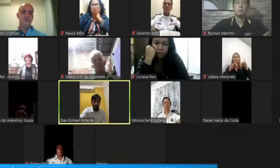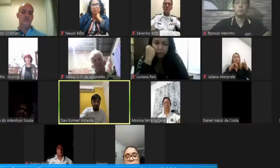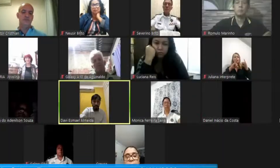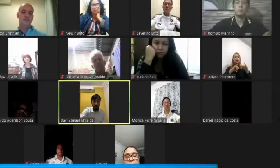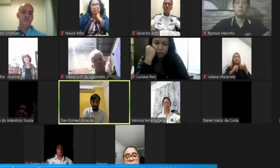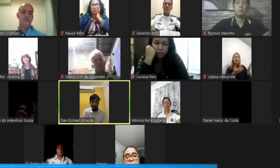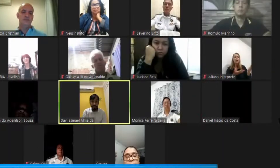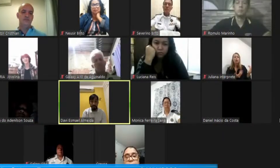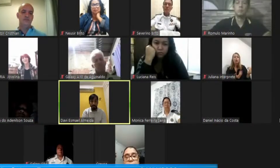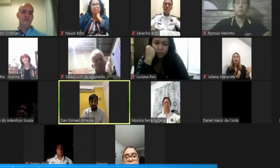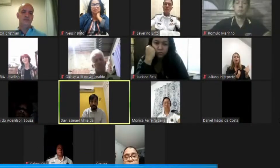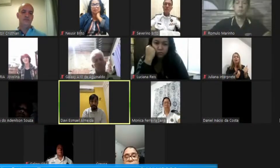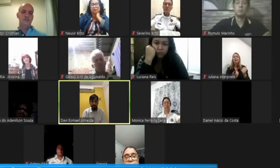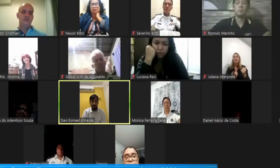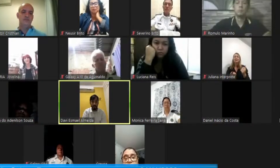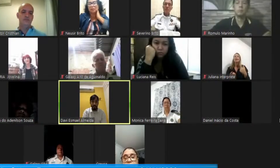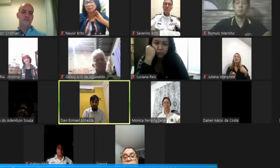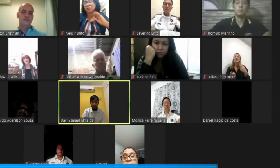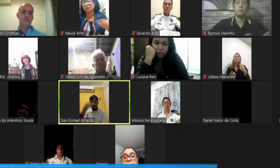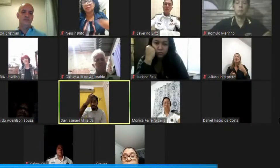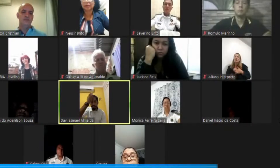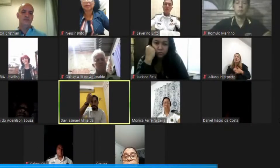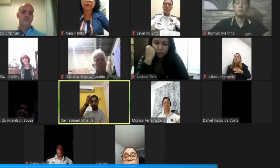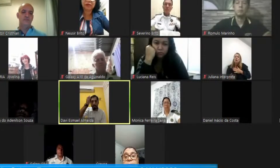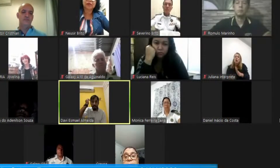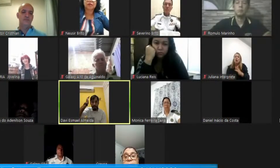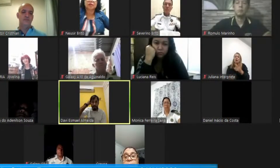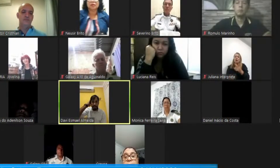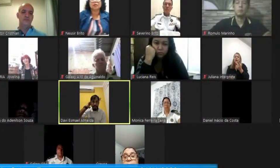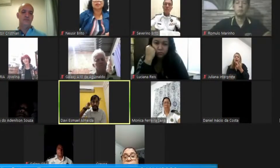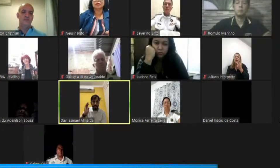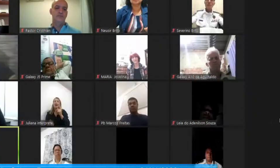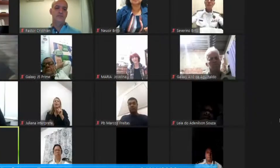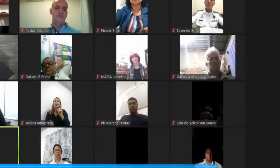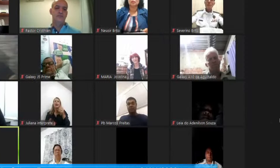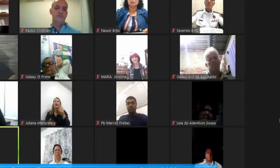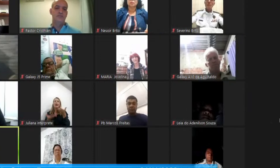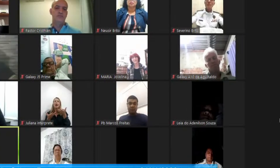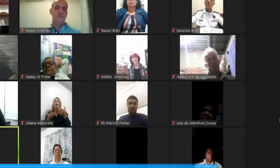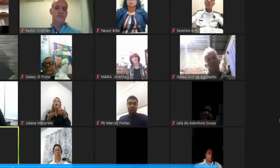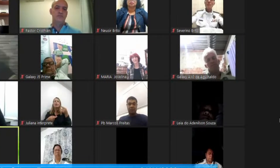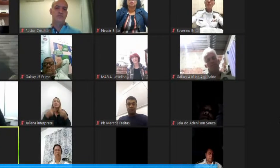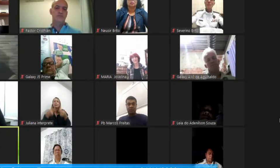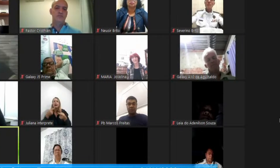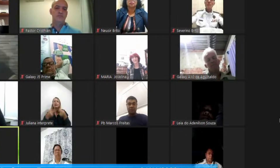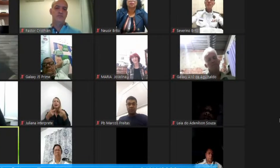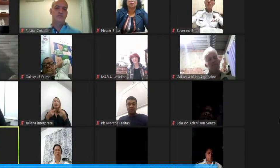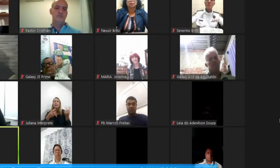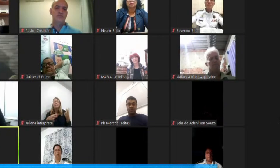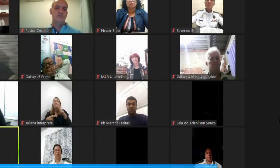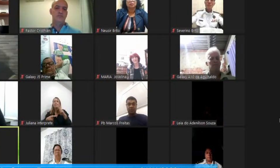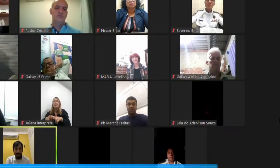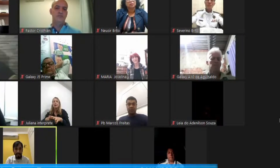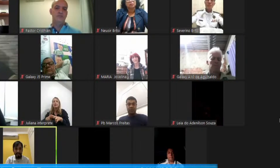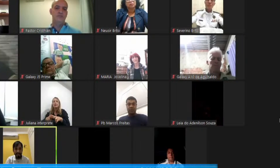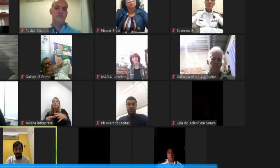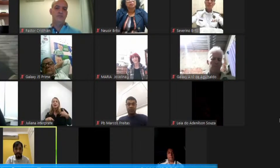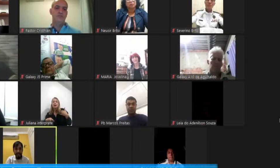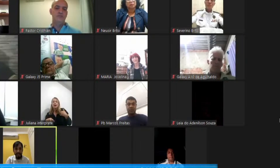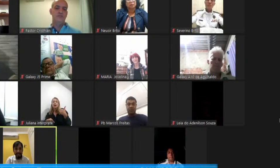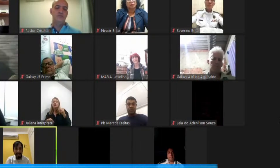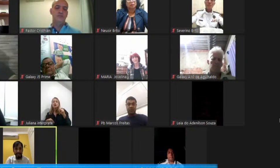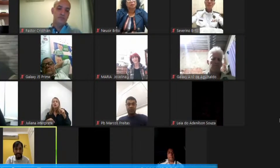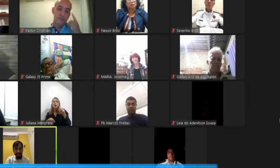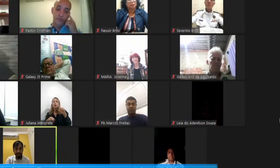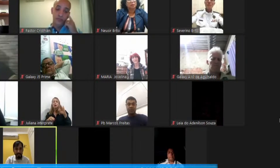de falas, inclusive de políticos, que querem debater maioridade penal sem esse olhar de misericórdia, sem esse olhar